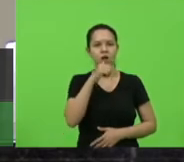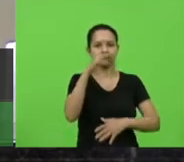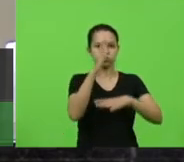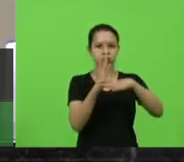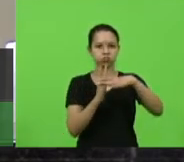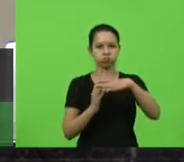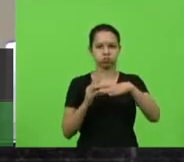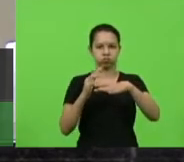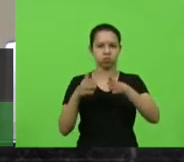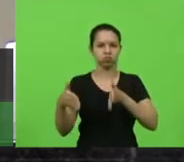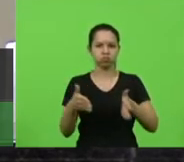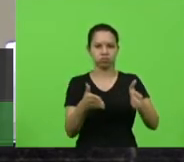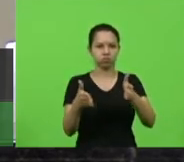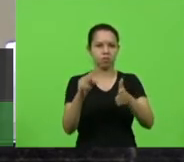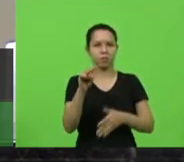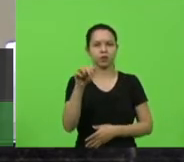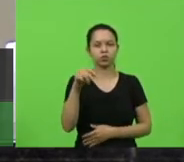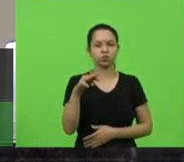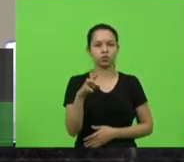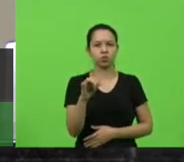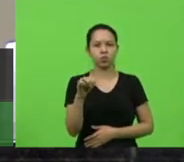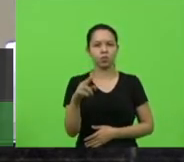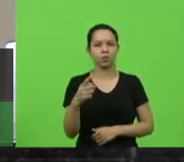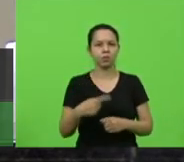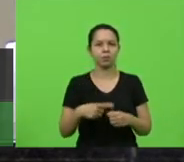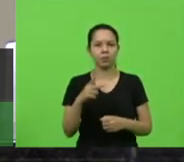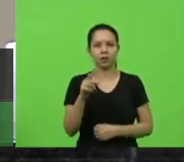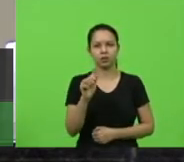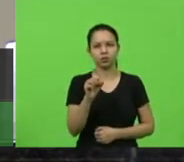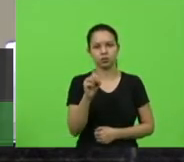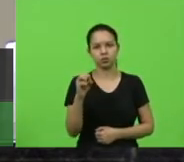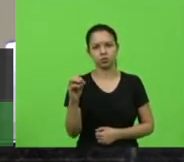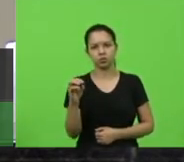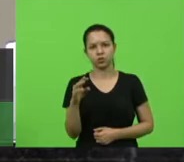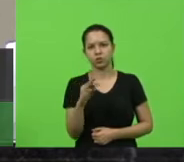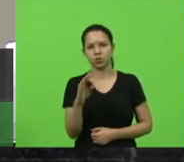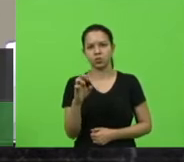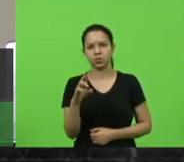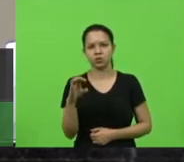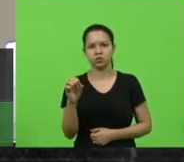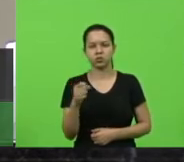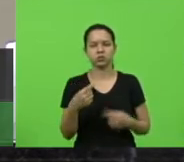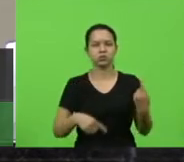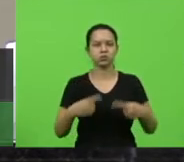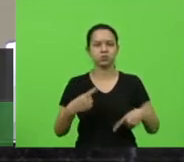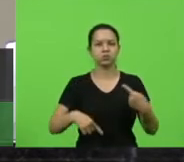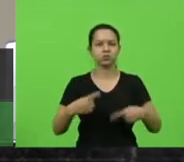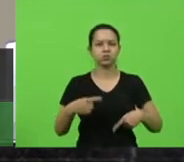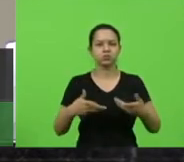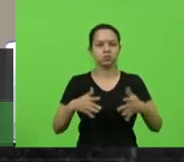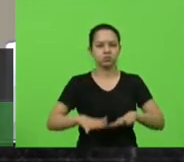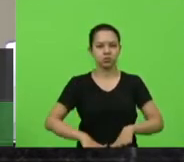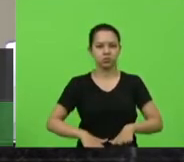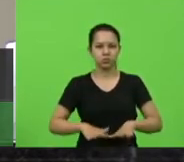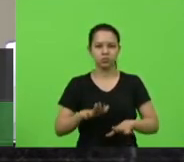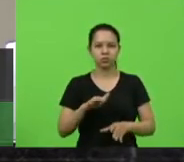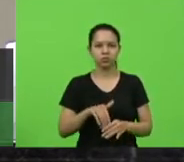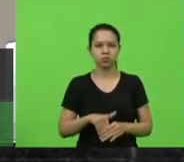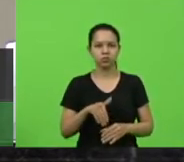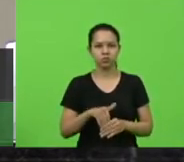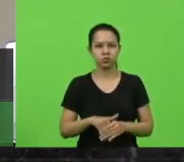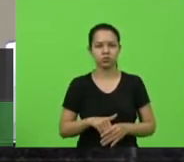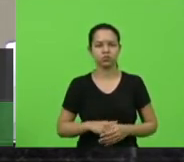Mampituba, município de Passo de Torres. Em discussão. Não havendo quem queira discutir, em votação. Deputados que aprovam permaneçam como se